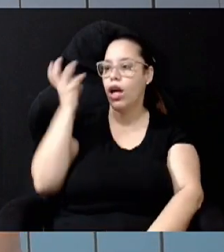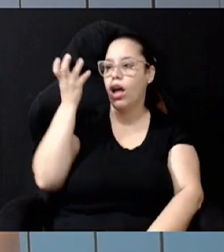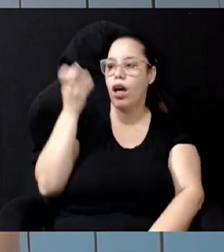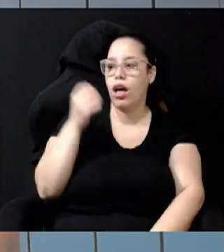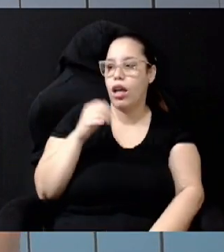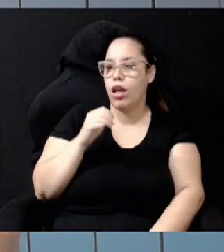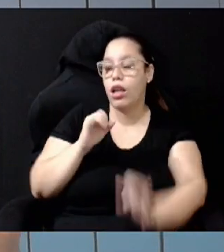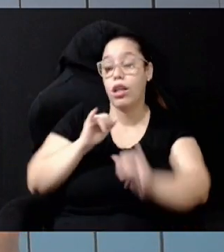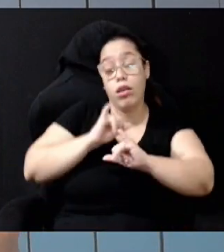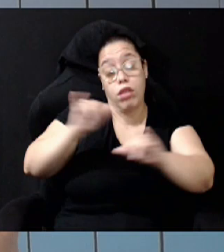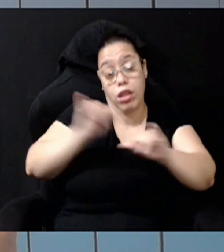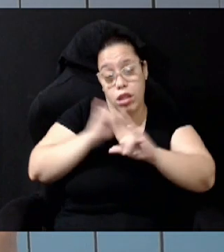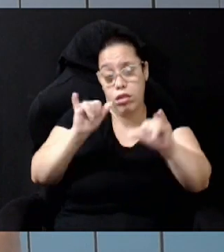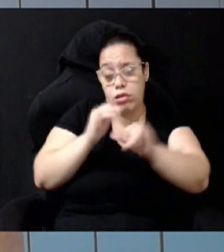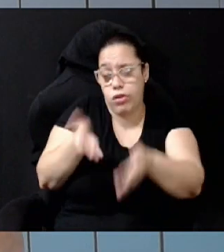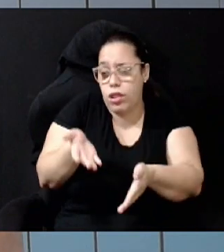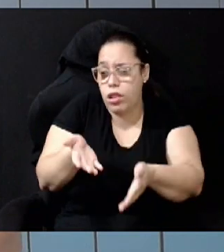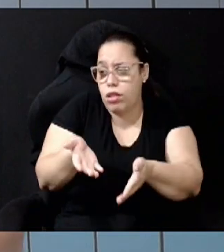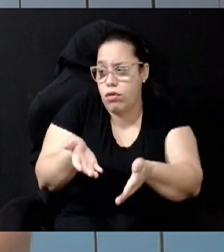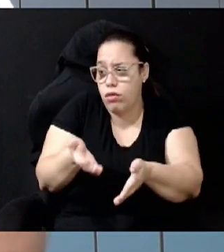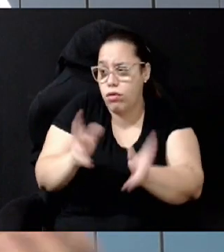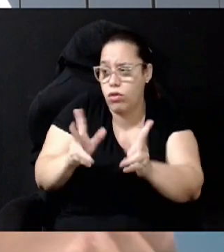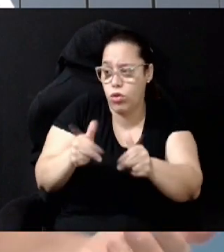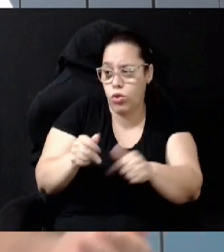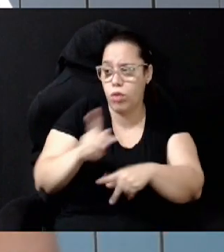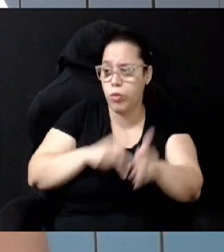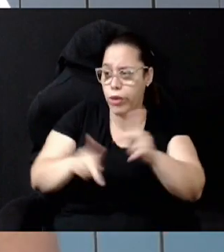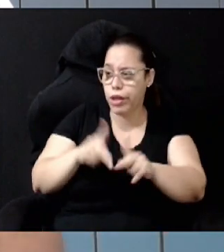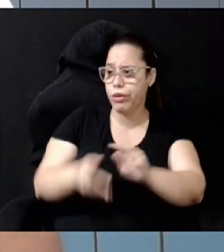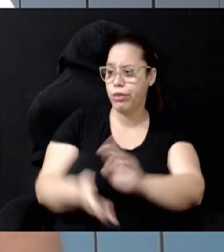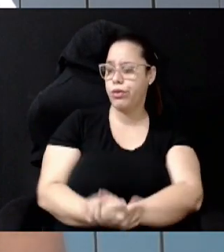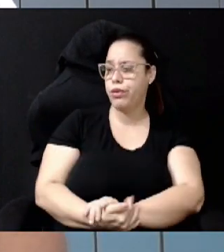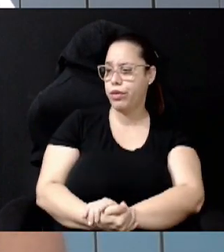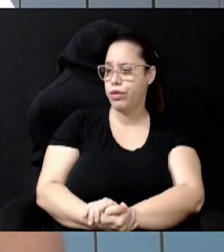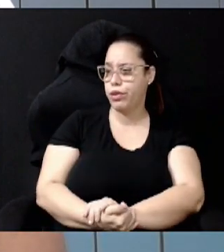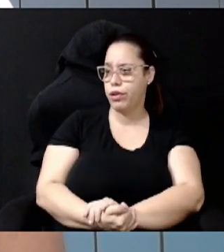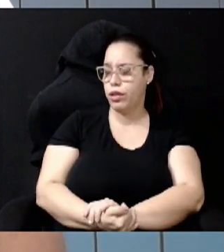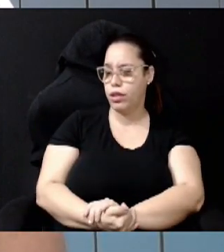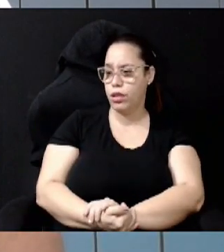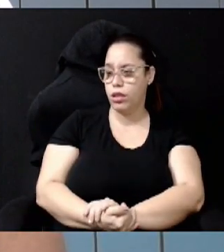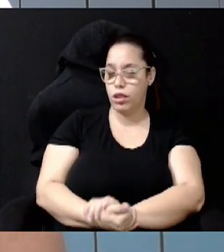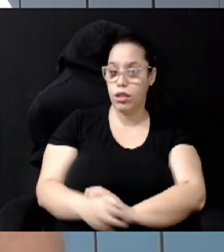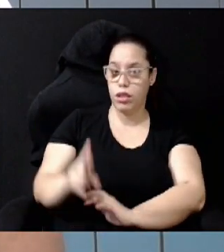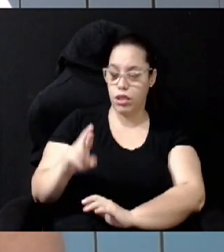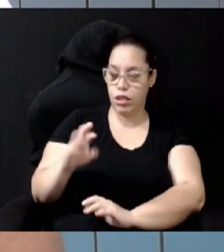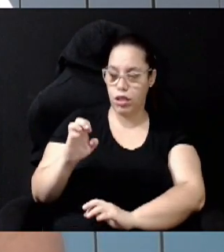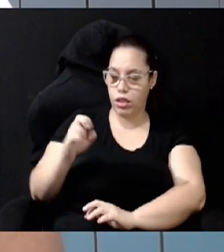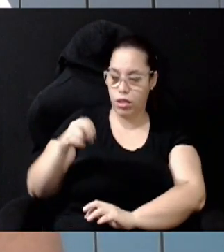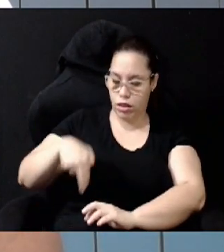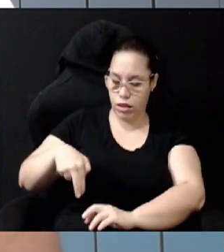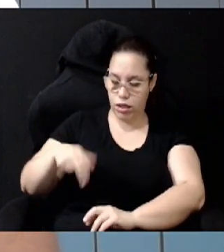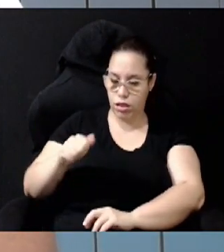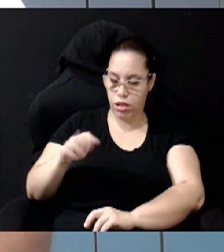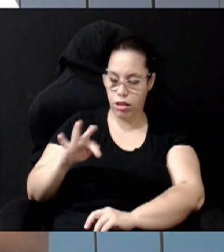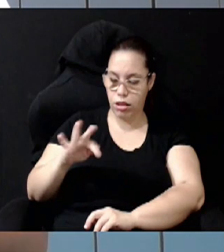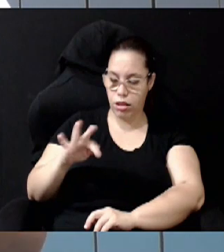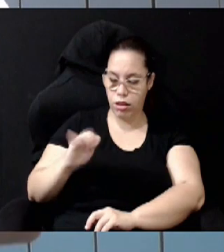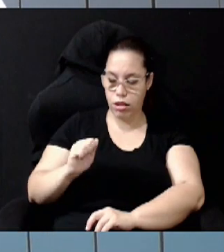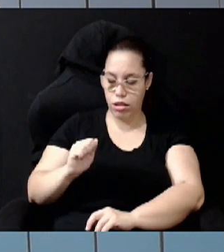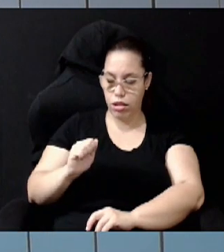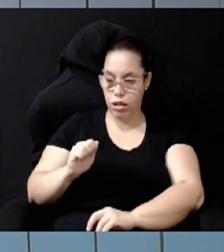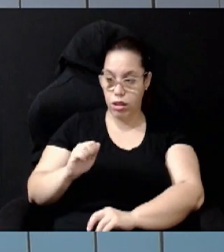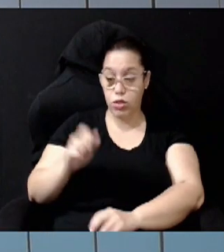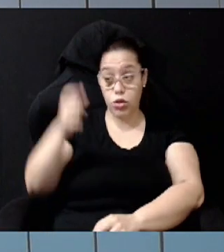participação maciça de toda a população. Até como bem mencionou a doutora Renata, isso serve como esse processo de conscientização. E eu